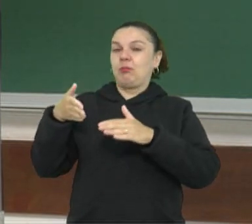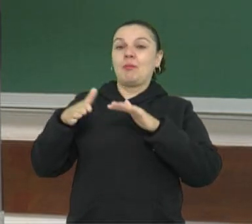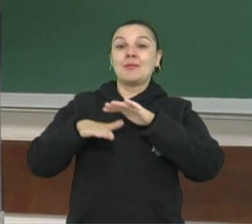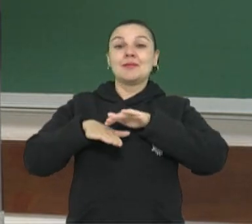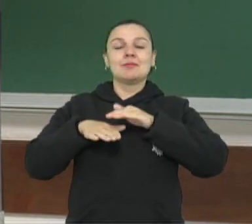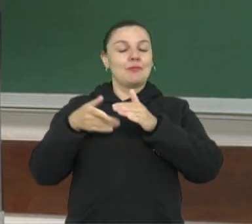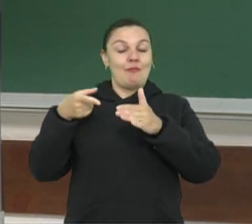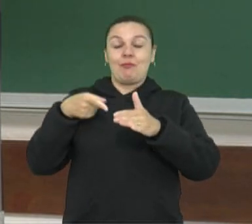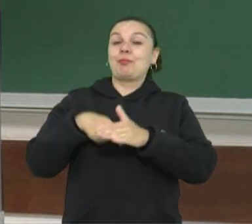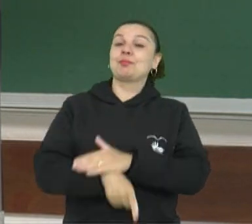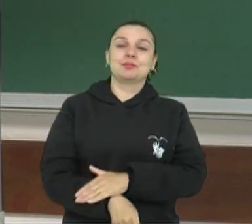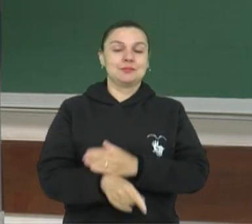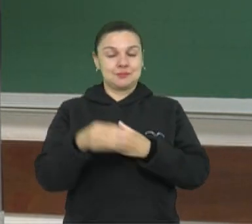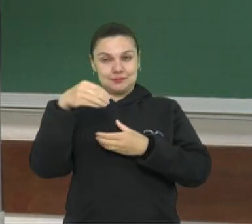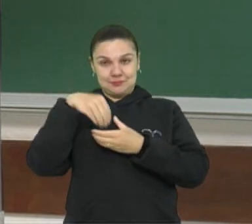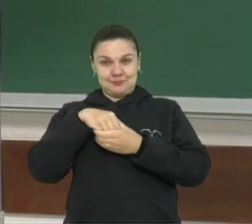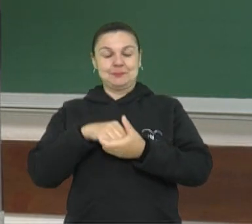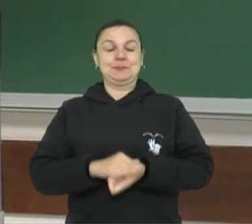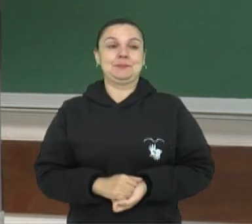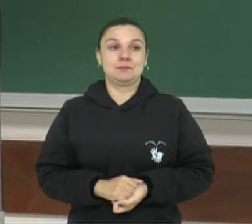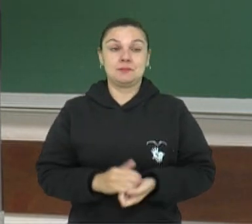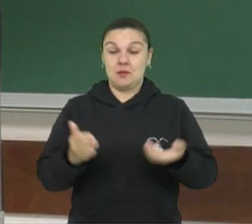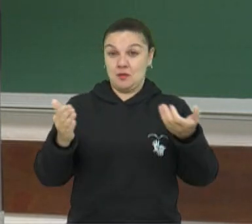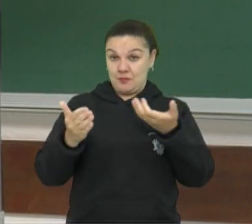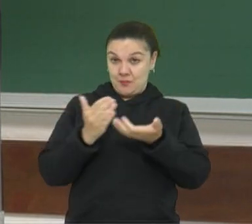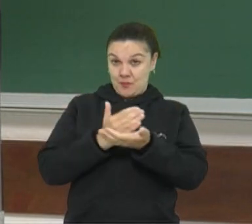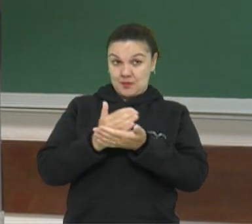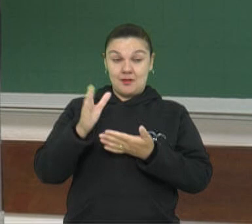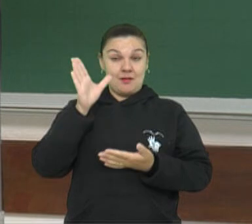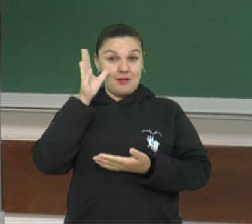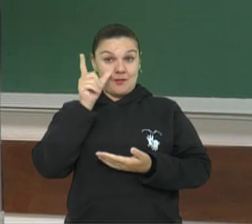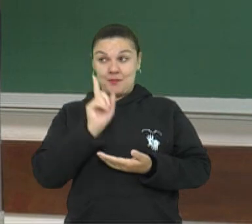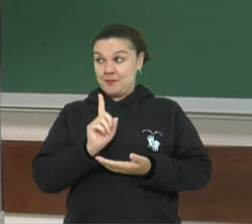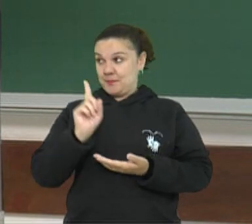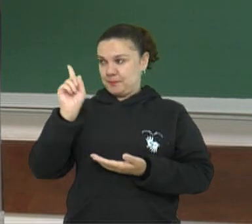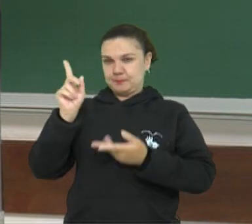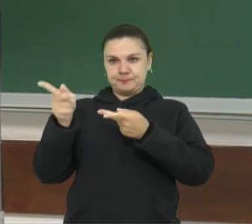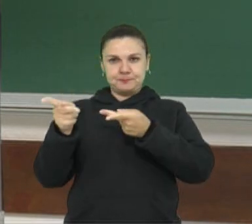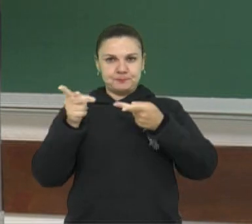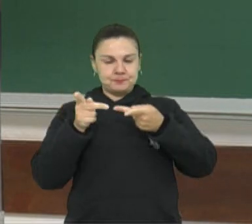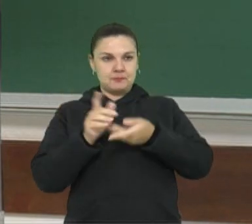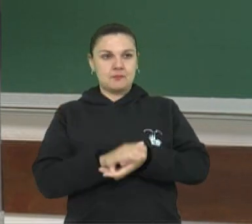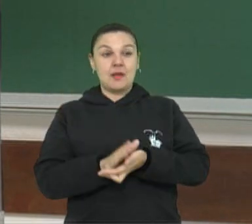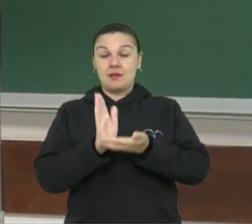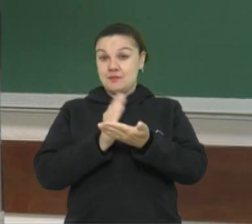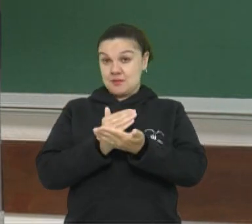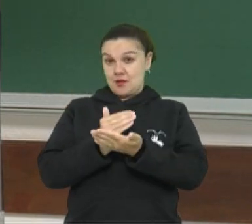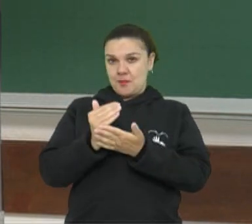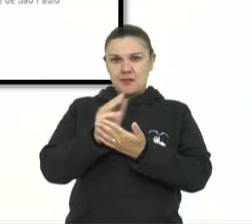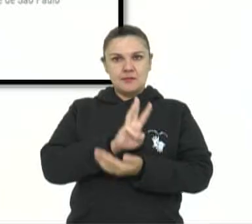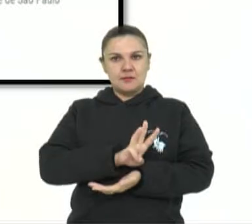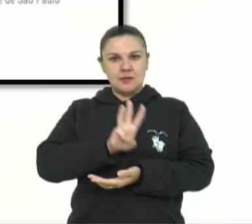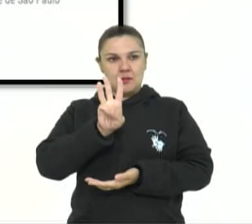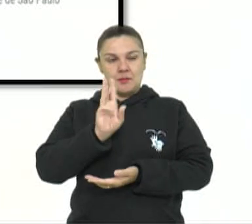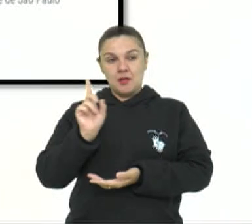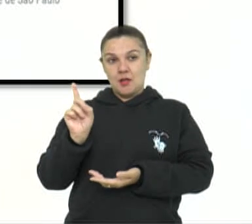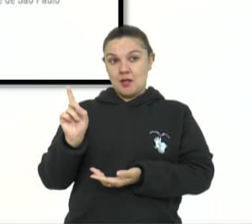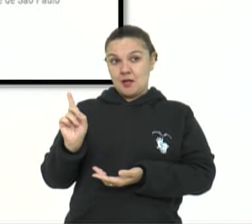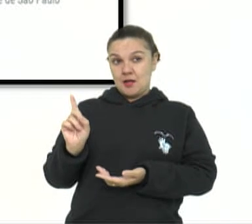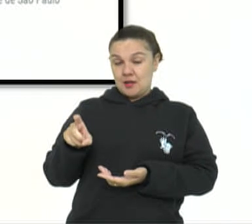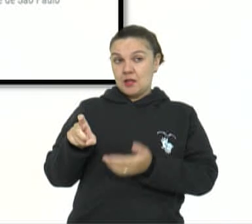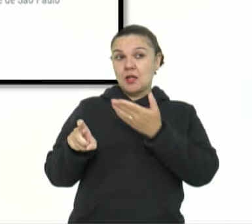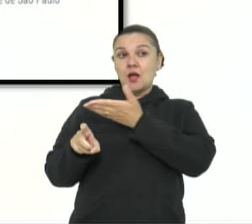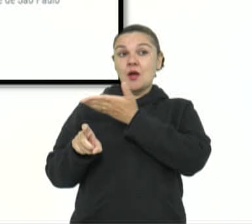no contexto. Bom, vamos começar o nosso tour. Entrando no site, você clica sobre